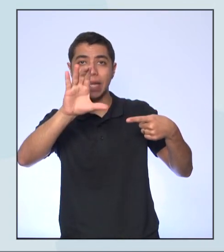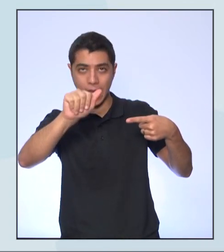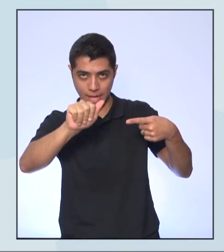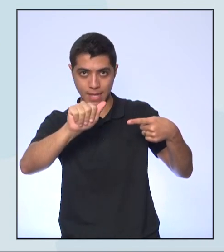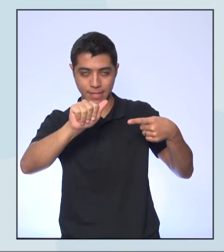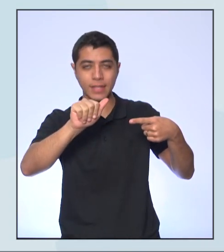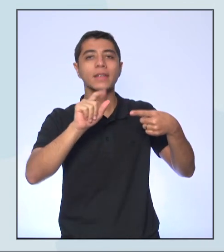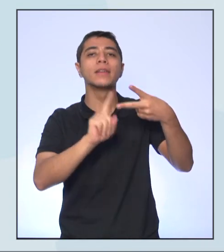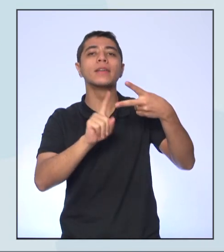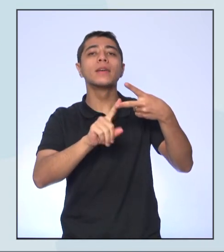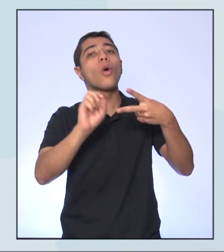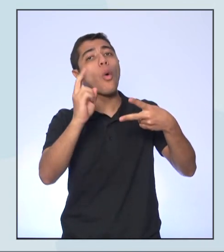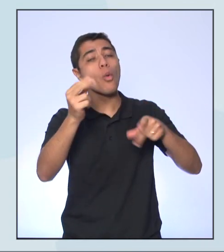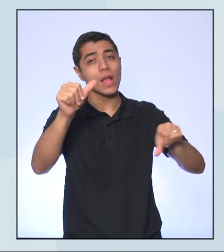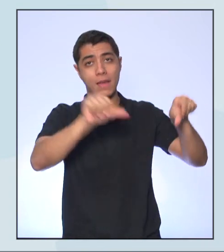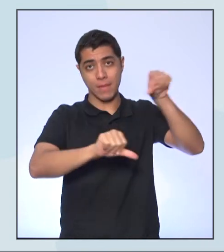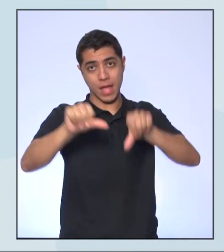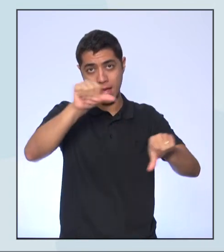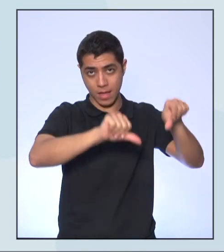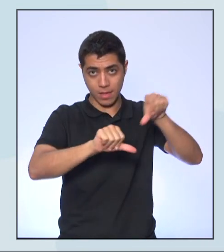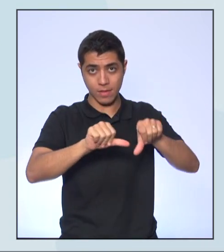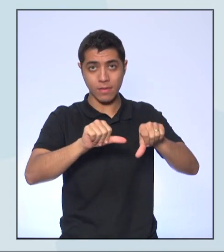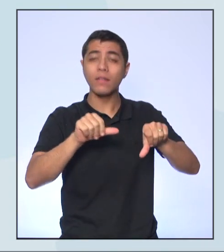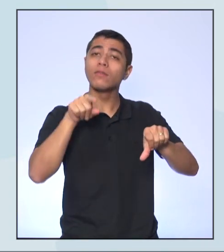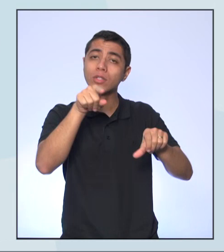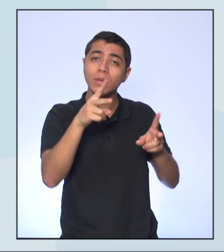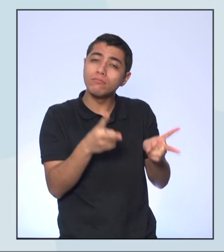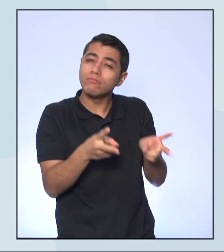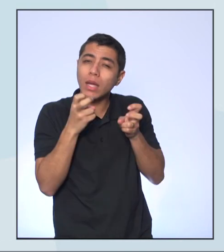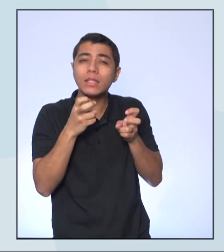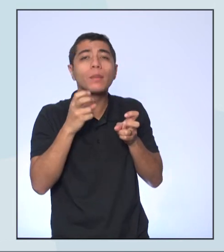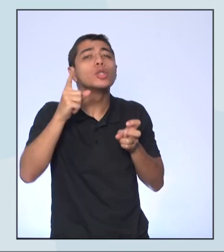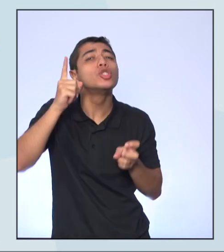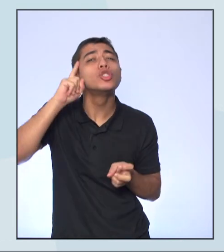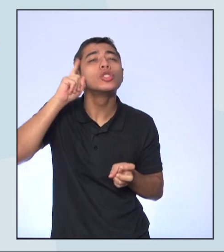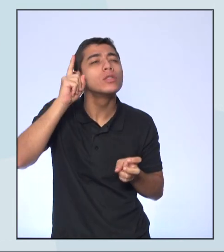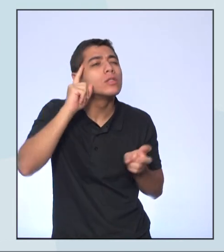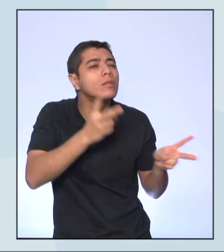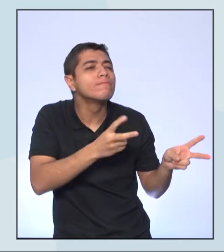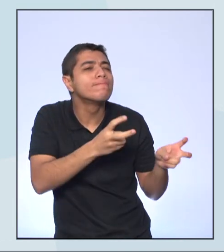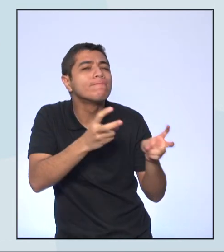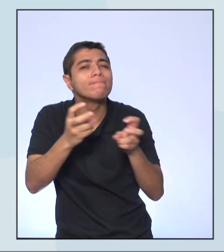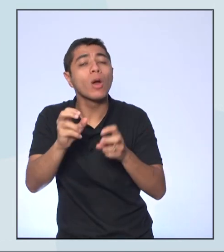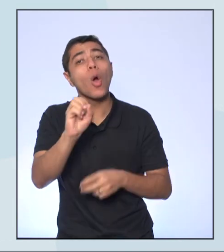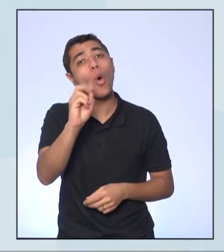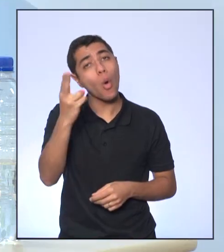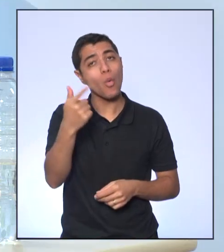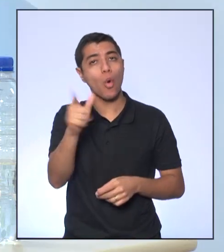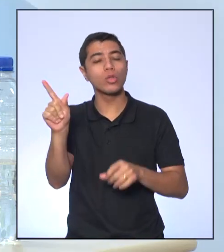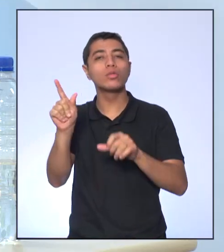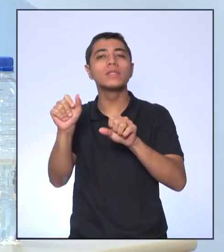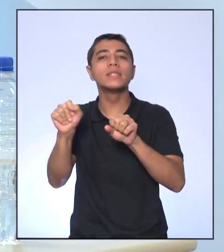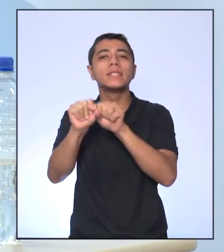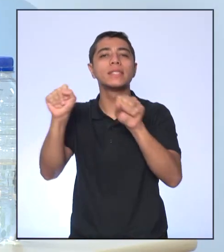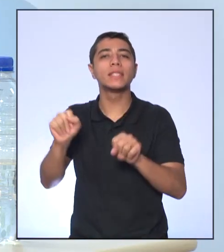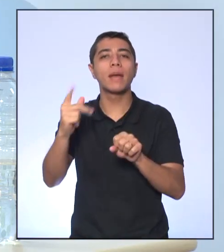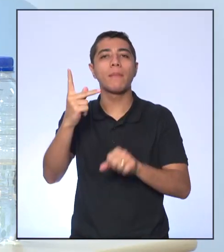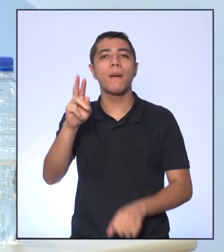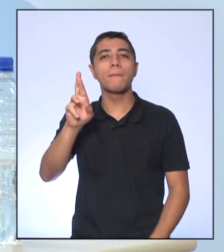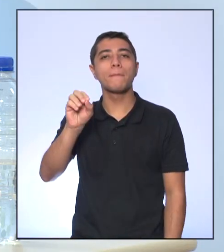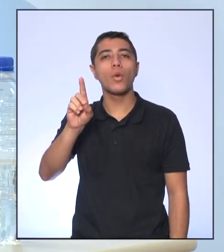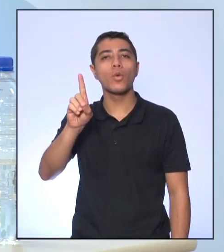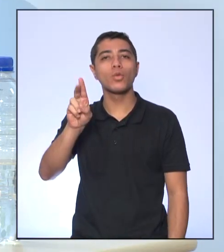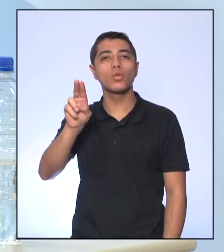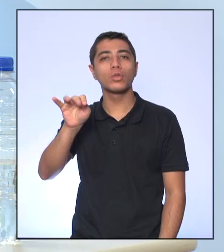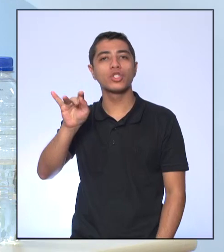no dia a dia ou dessas que acontecem no sistema produtivo. Quem estava seguindo a apostila, vocês fizeram o estudo do álcool,